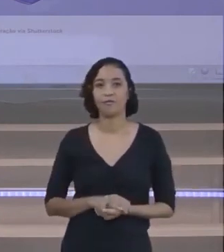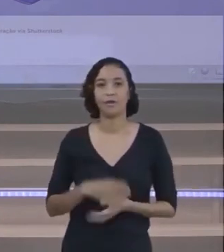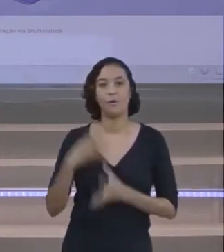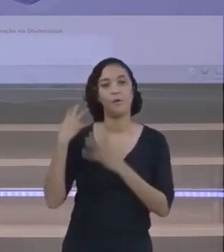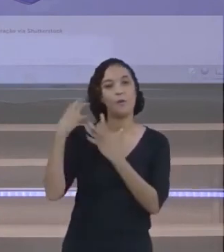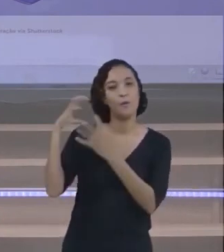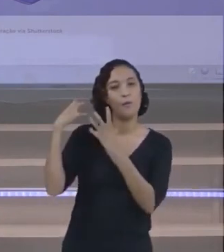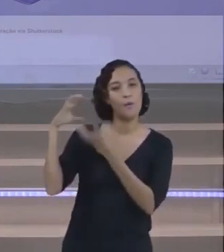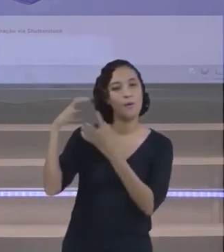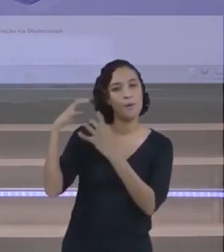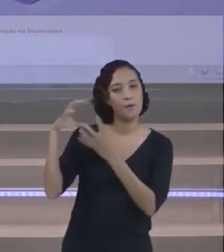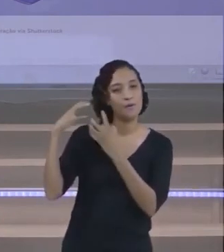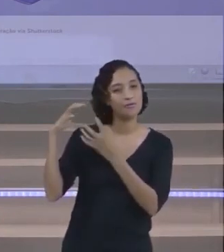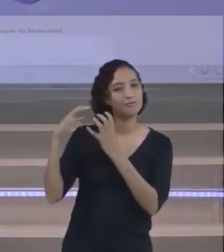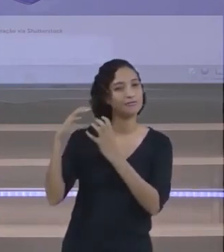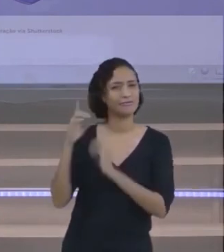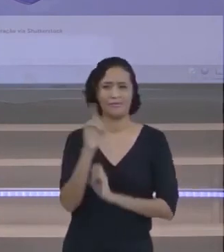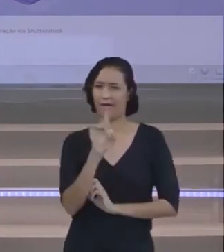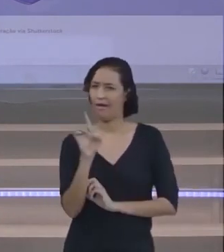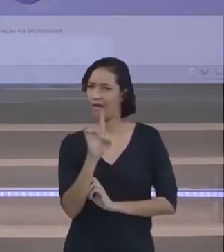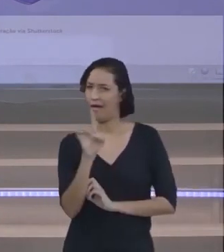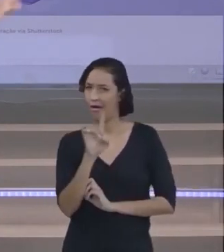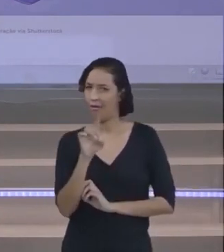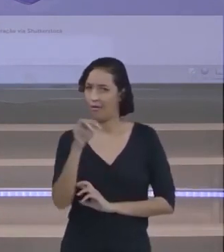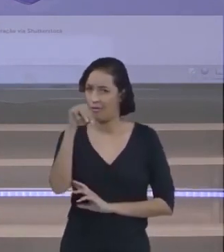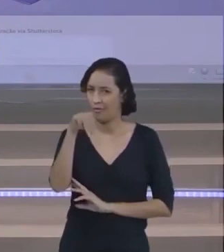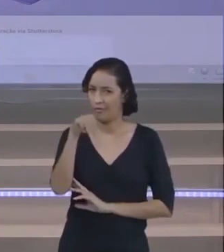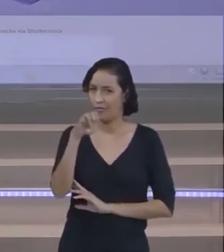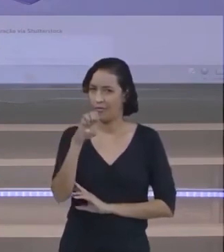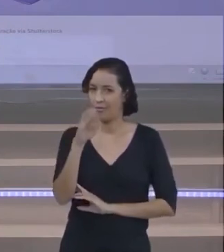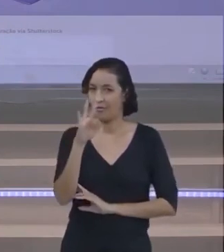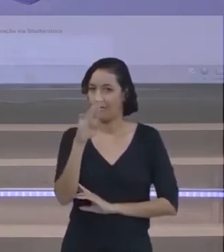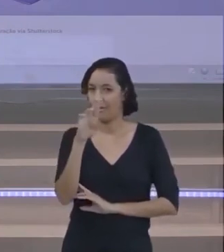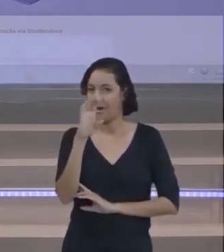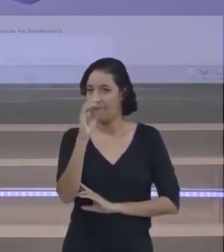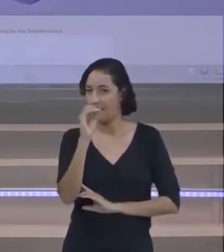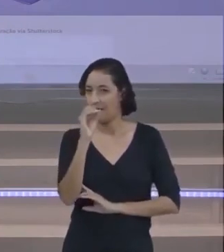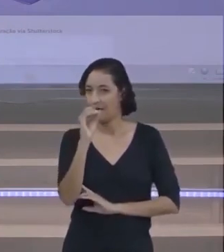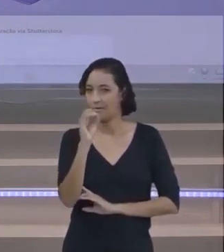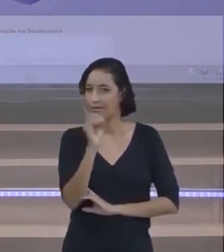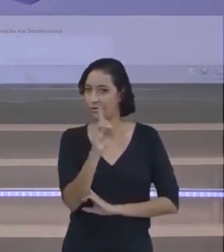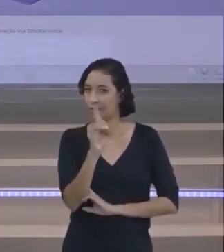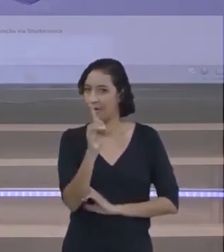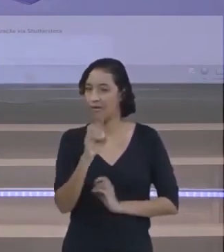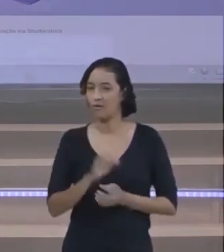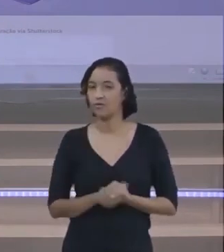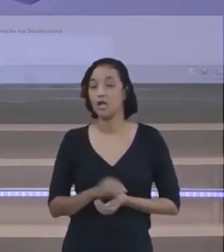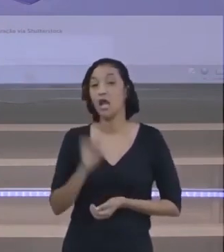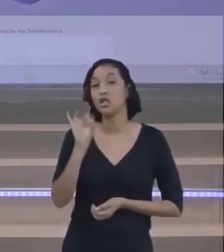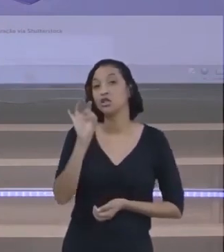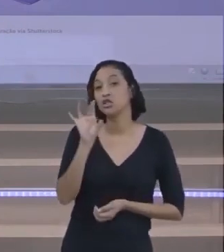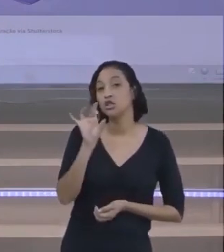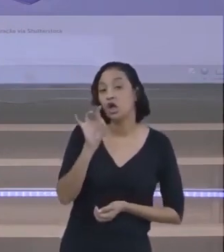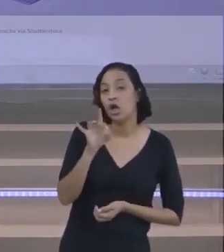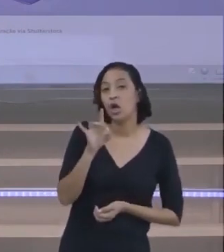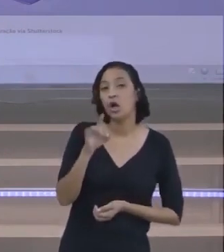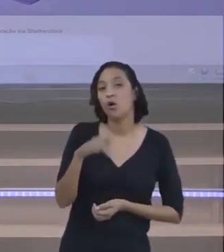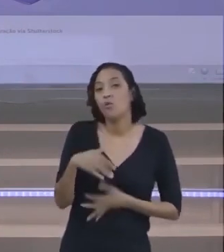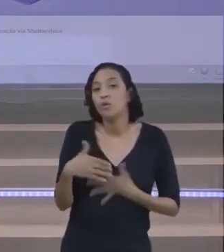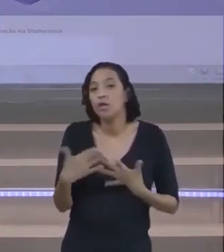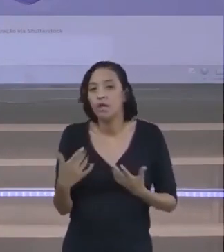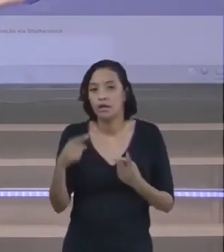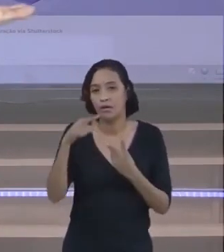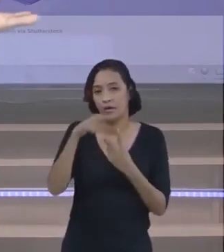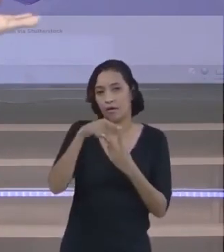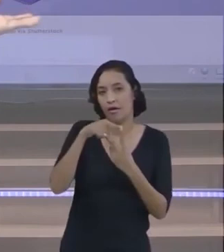Coco não compramos por metro. Então, nós só utilizamos o metro para corda,